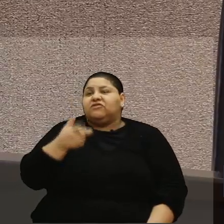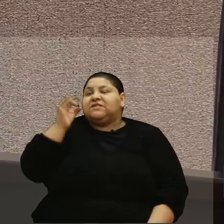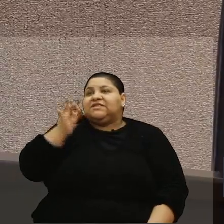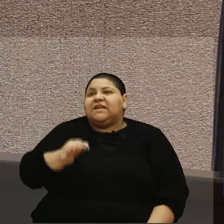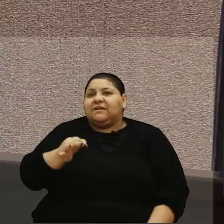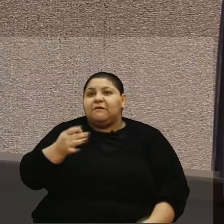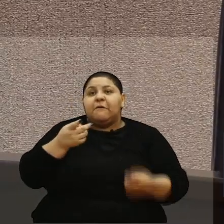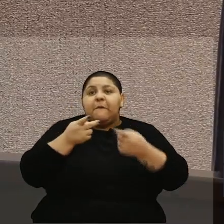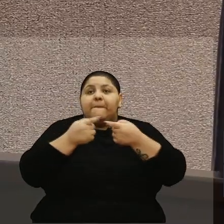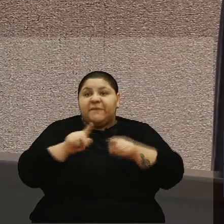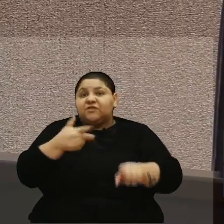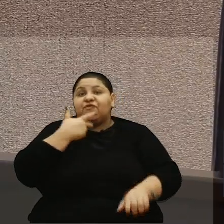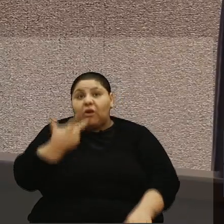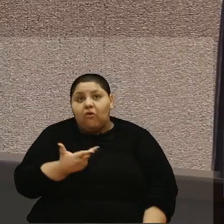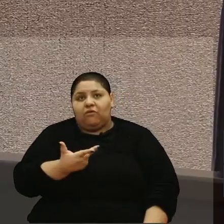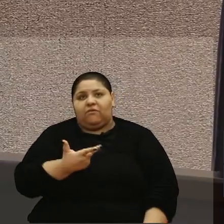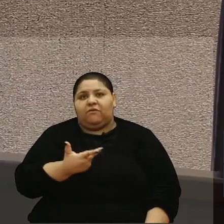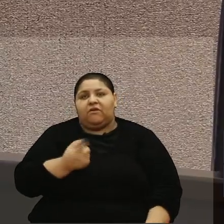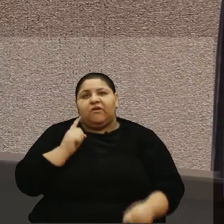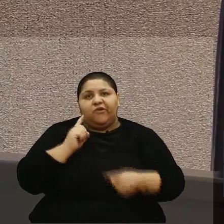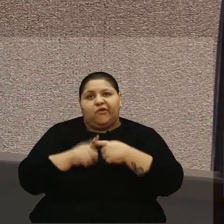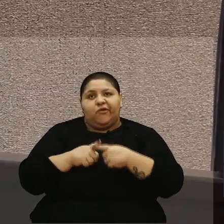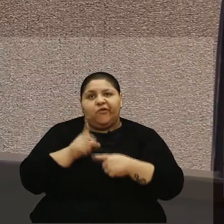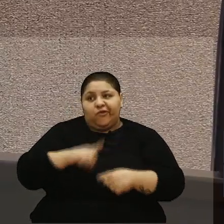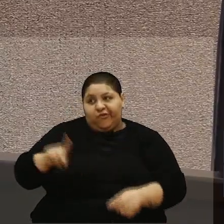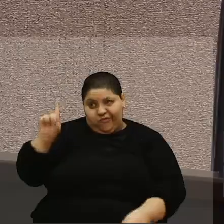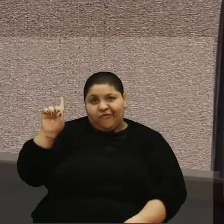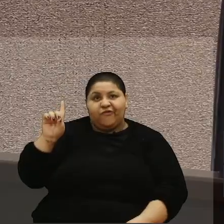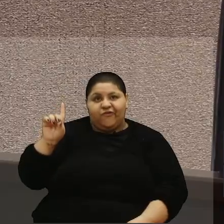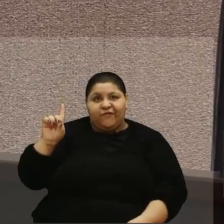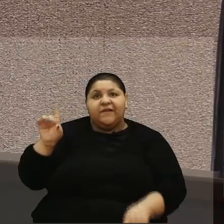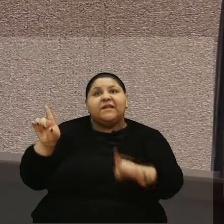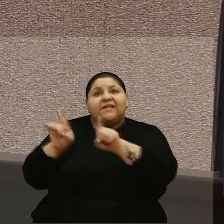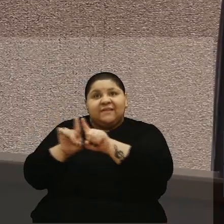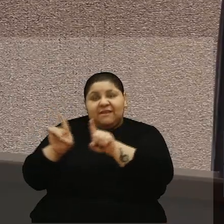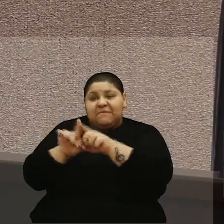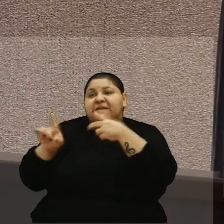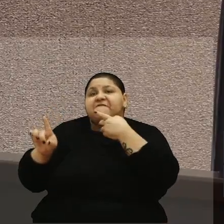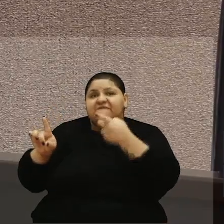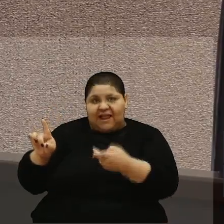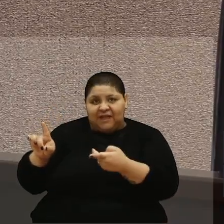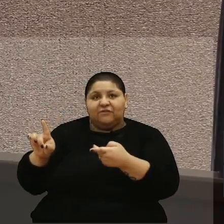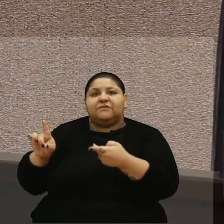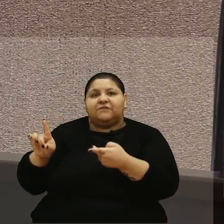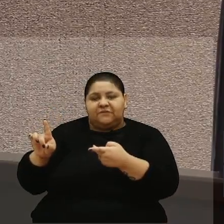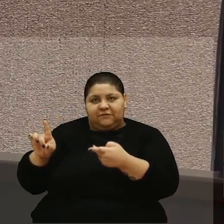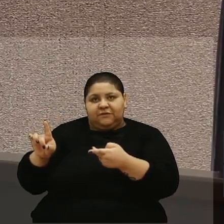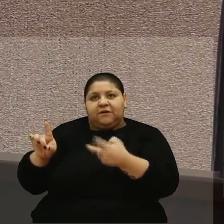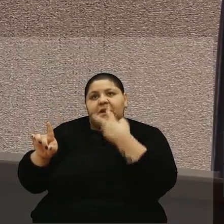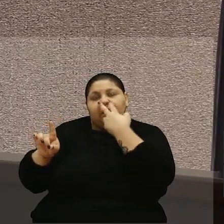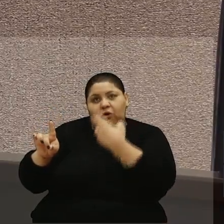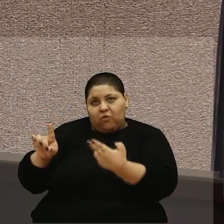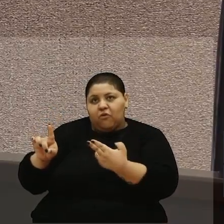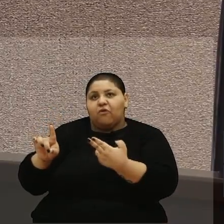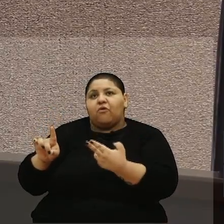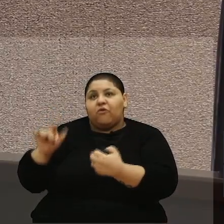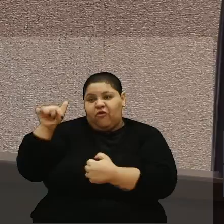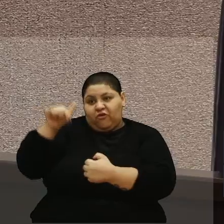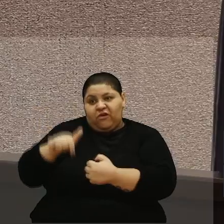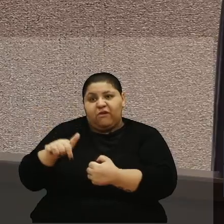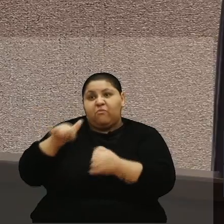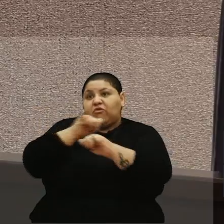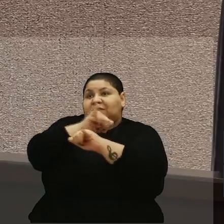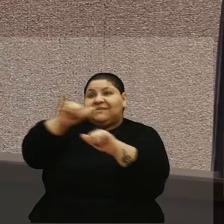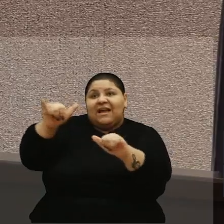mas ele disse. Porque se alguém da direita tivesse também feito a mesma coisa, tivesse dito isso e viesse a público